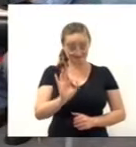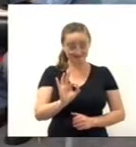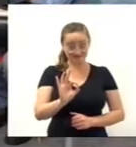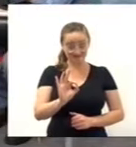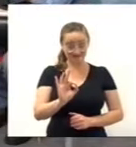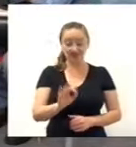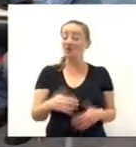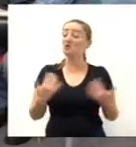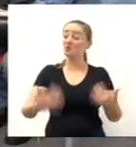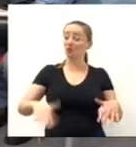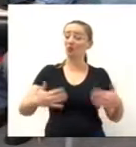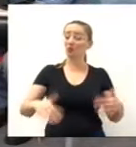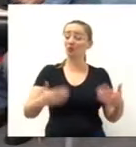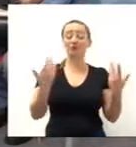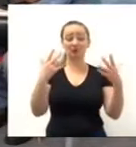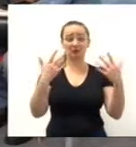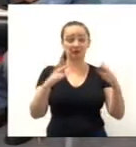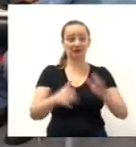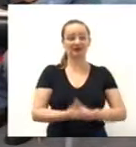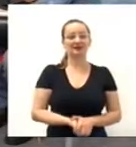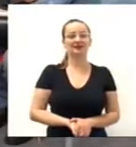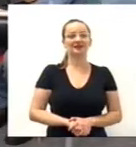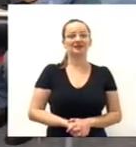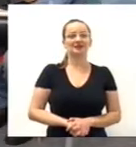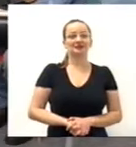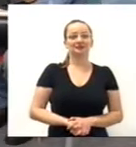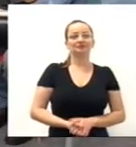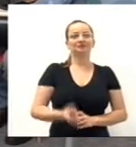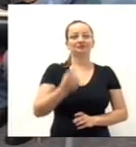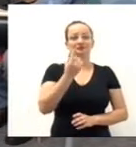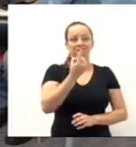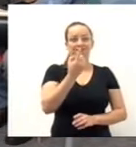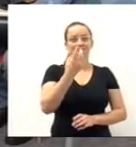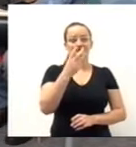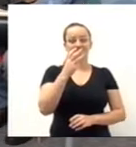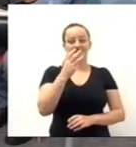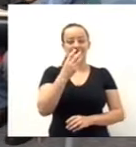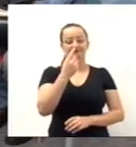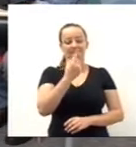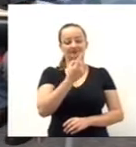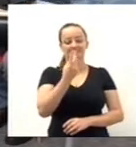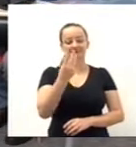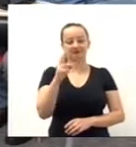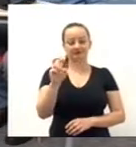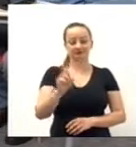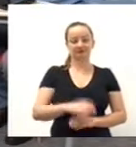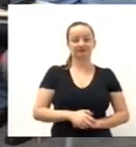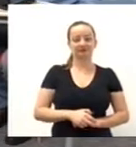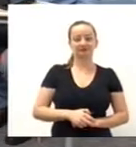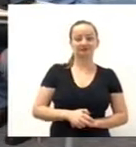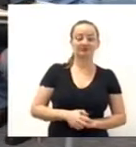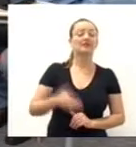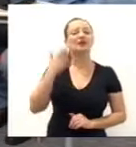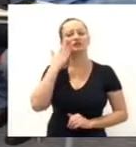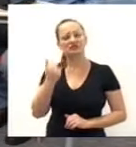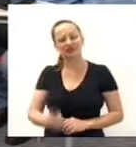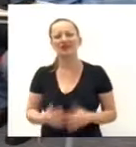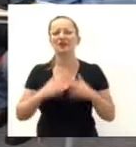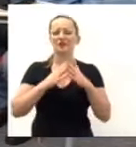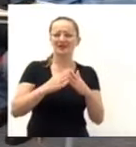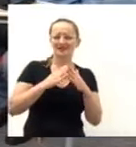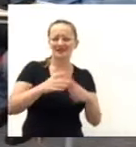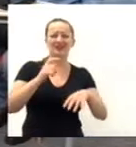daqui até aqui, muito bom. 135 graus. Pessoal, eu sei, é complicado, tá? Nesse